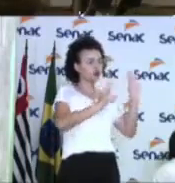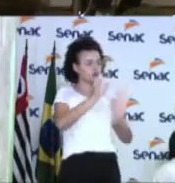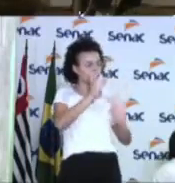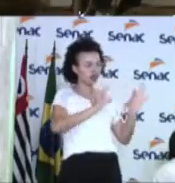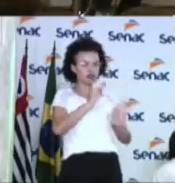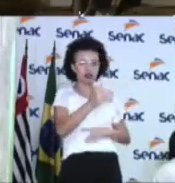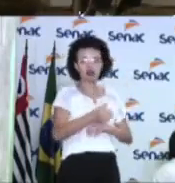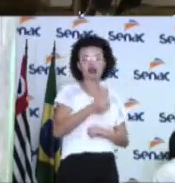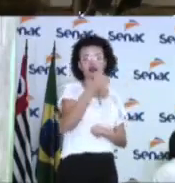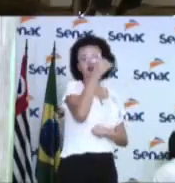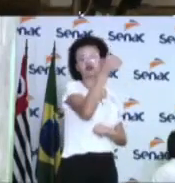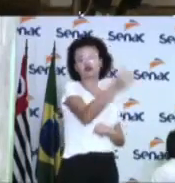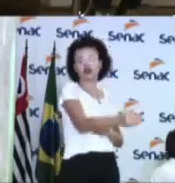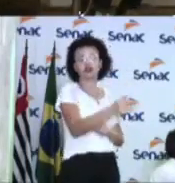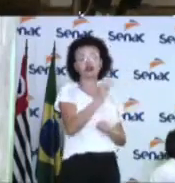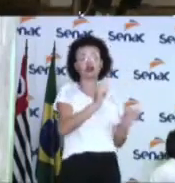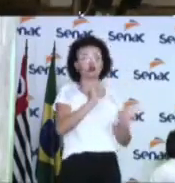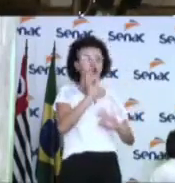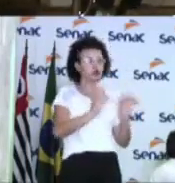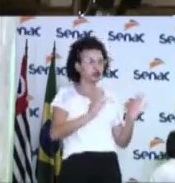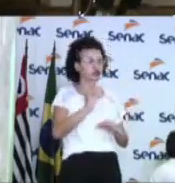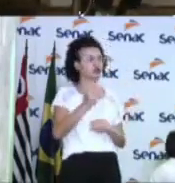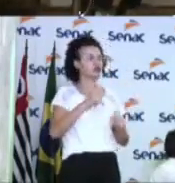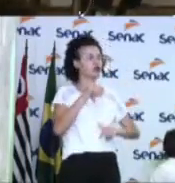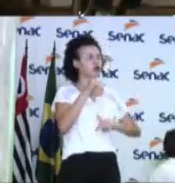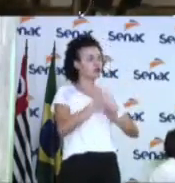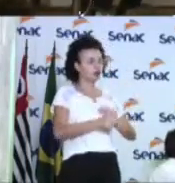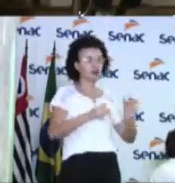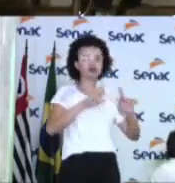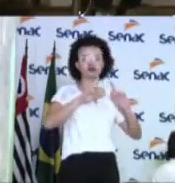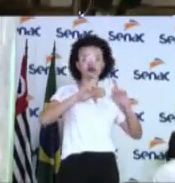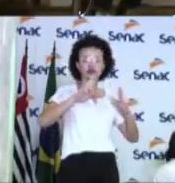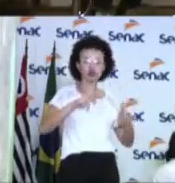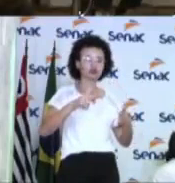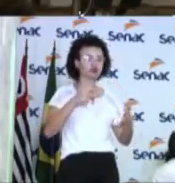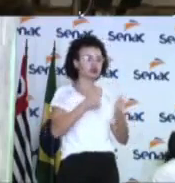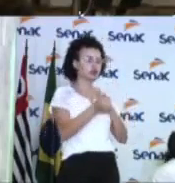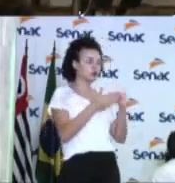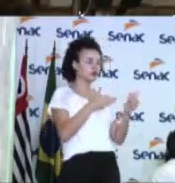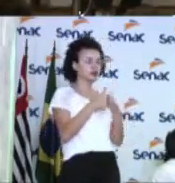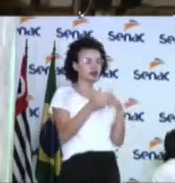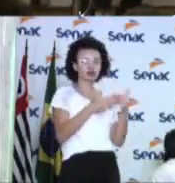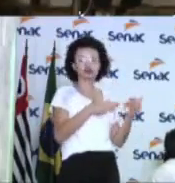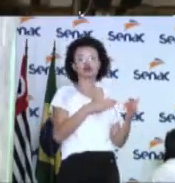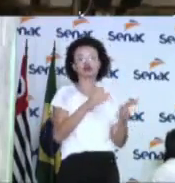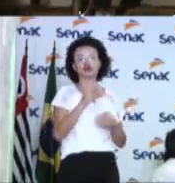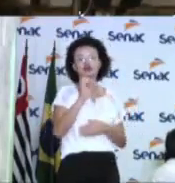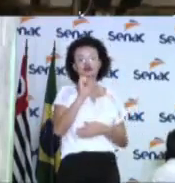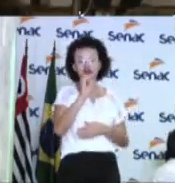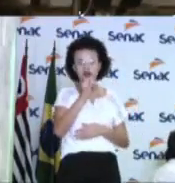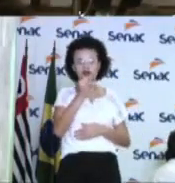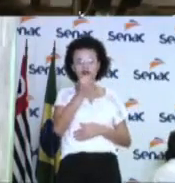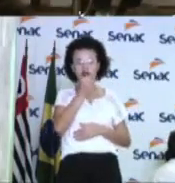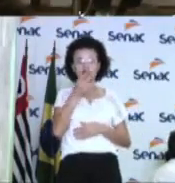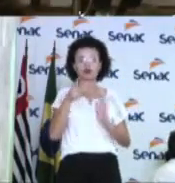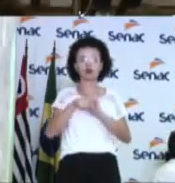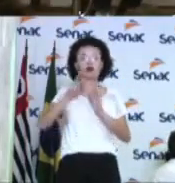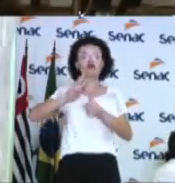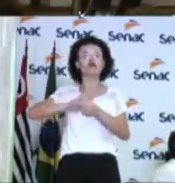projeto que ele dá um trabalho diferente, né? Independente de ter, por exemplo, né, se a gente pegar a Volkswagen,